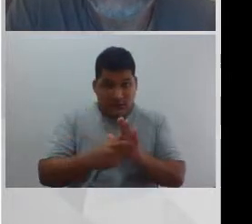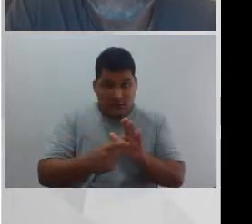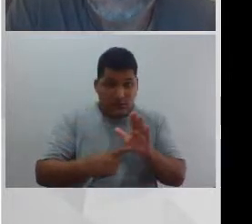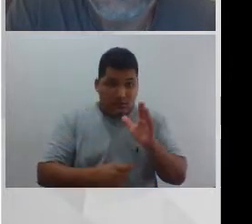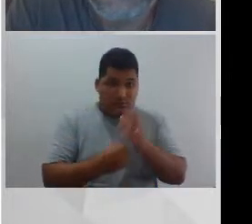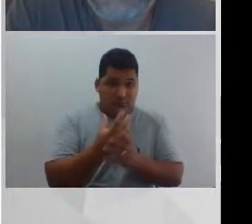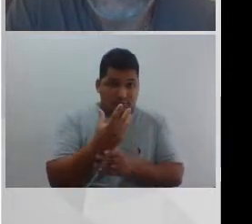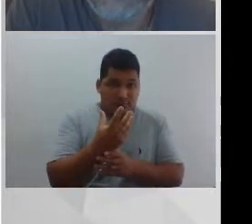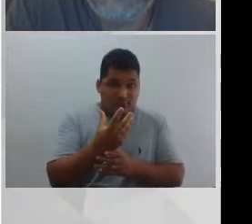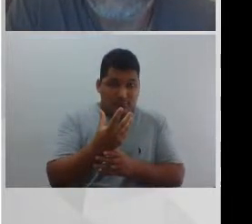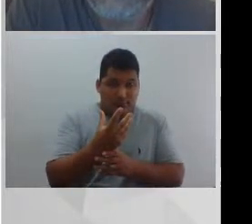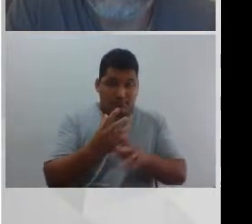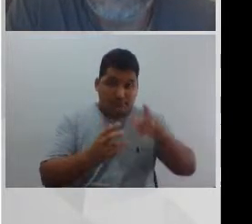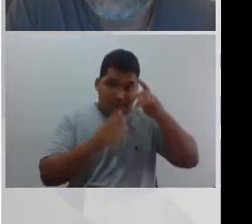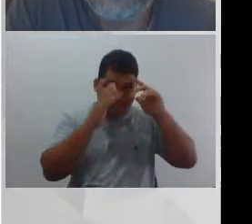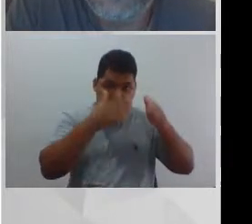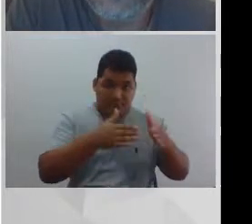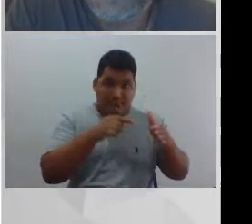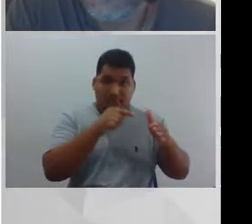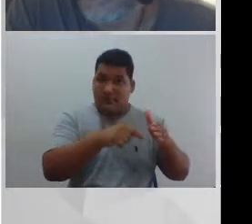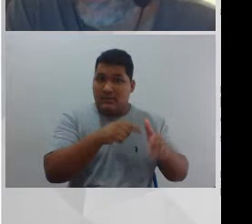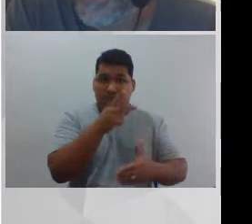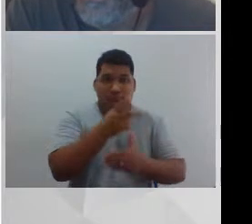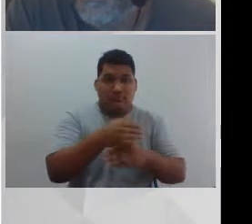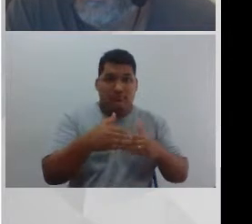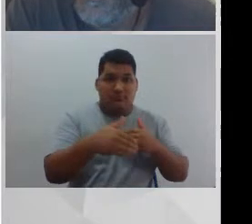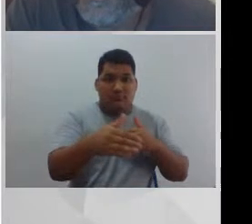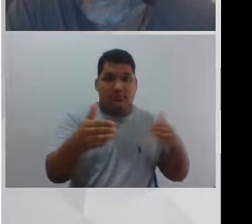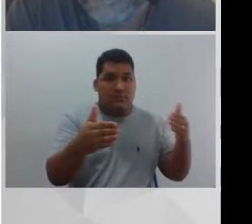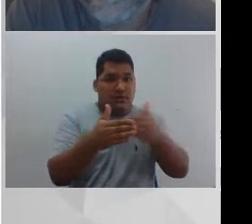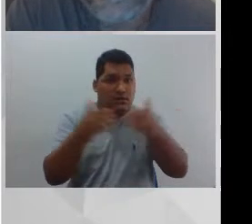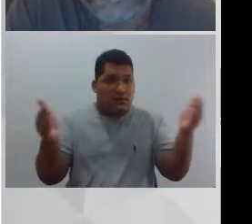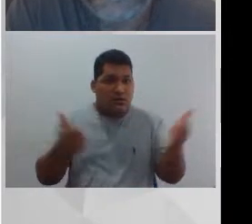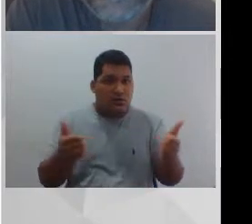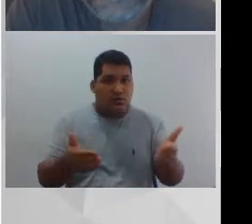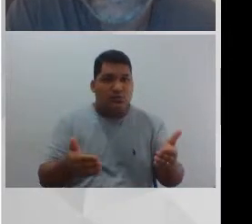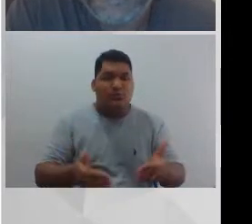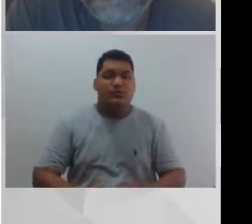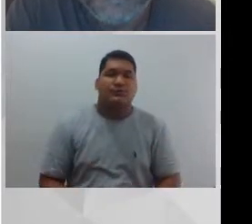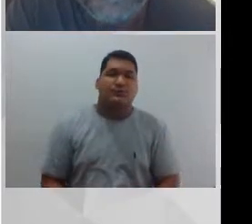com essa ideia e permanece, até hoje.